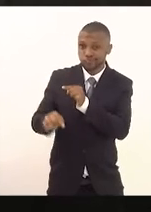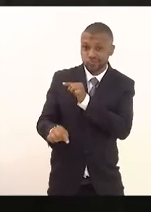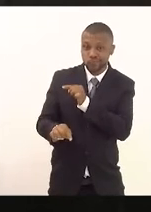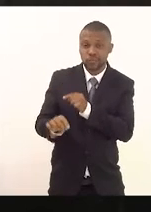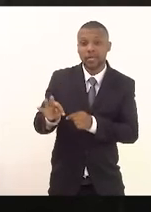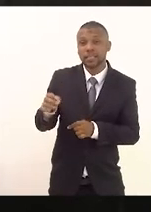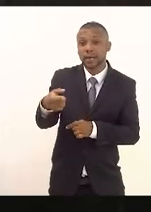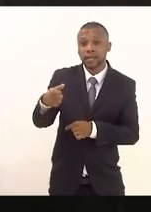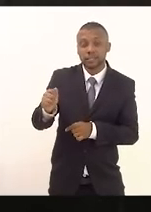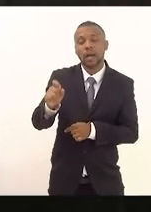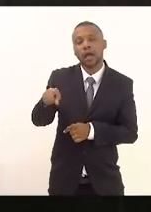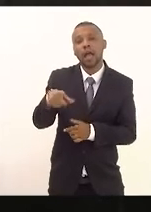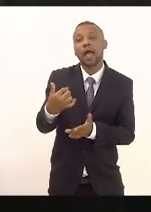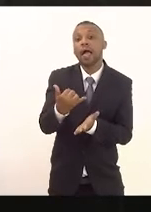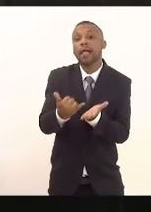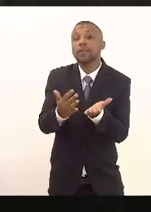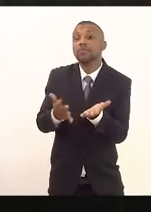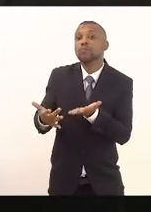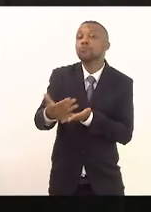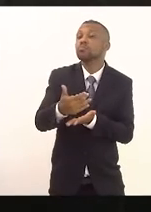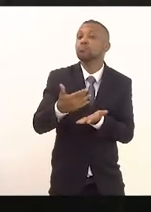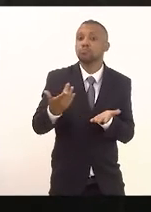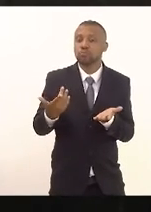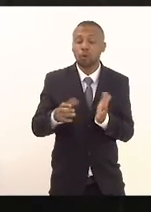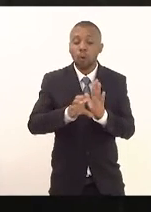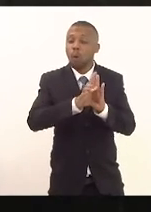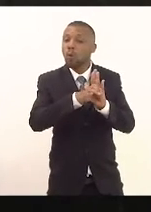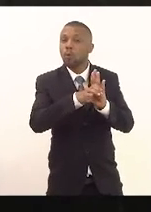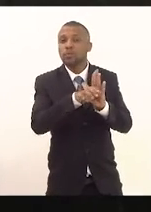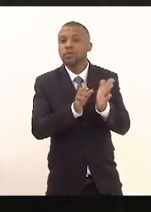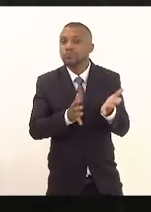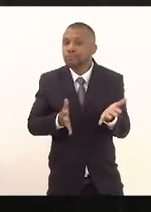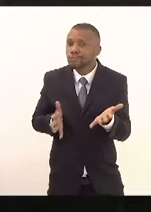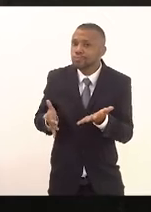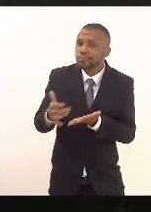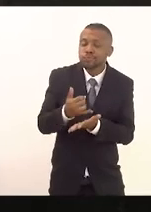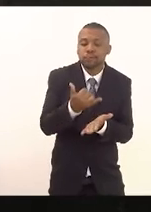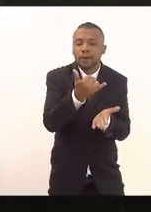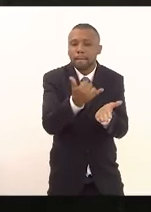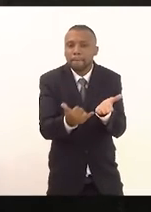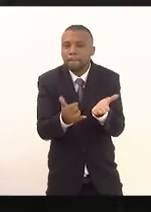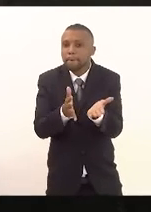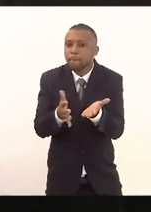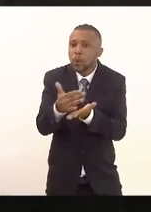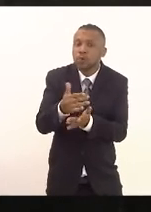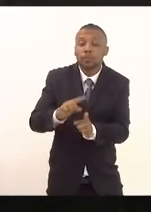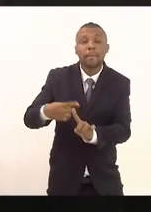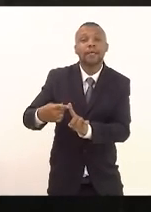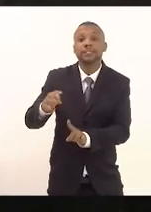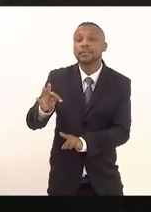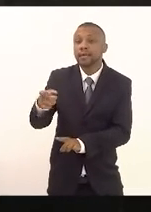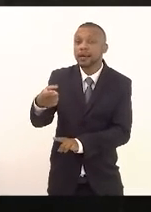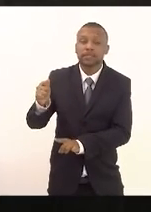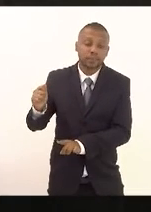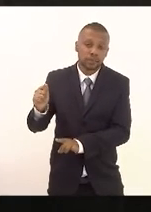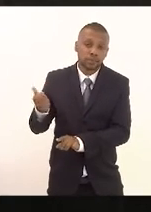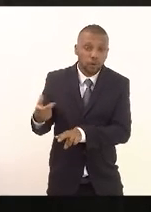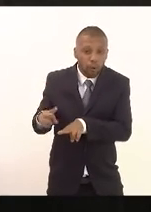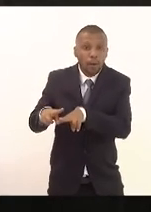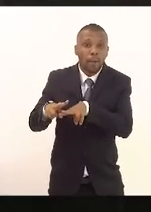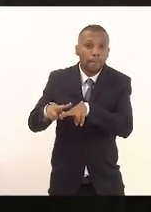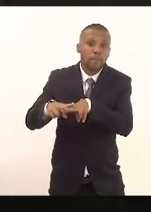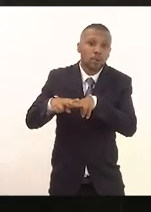tributo o conceito de tributo é imposto e taxa por via de consequência